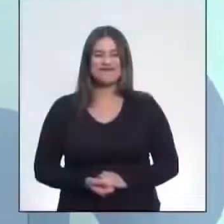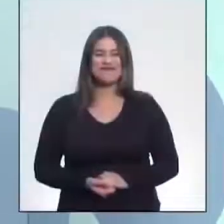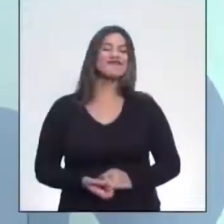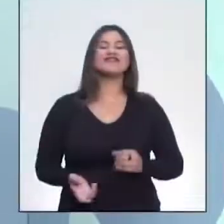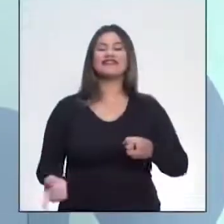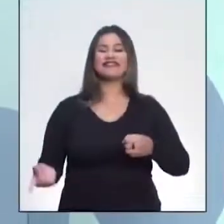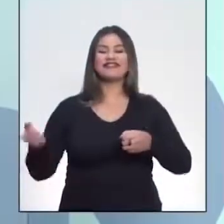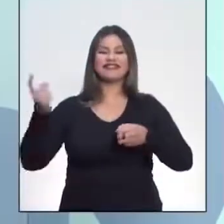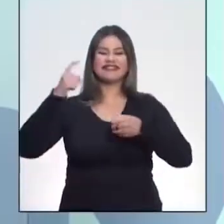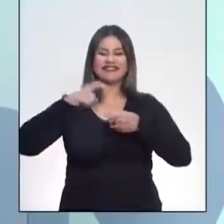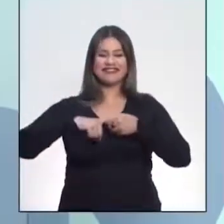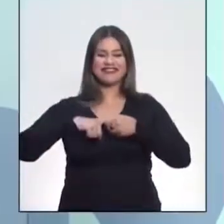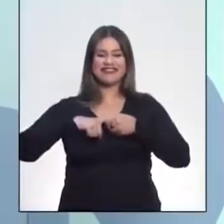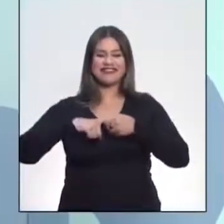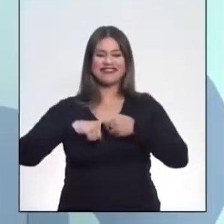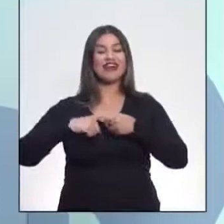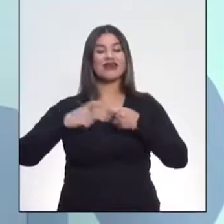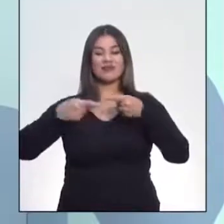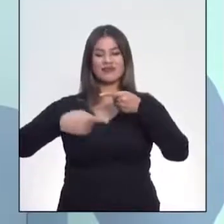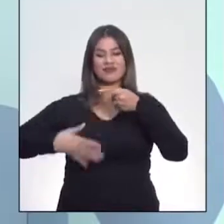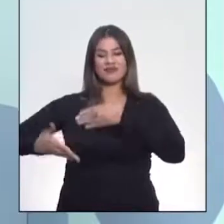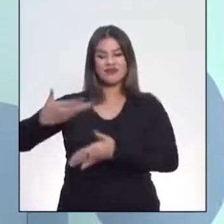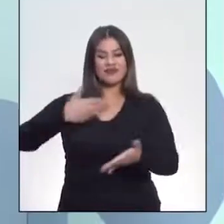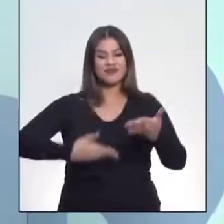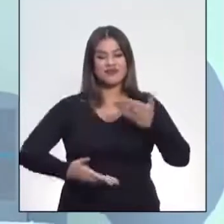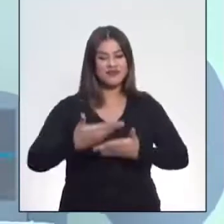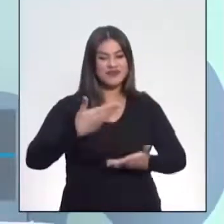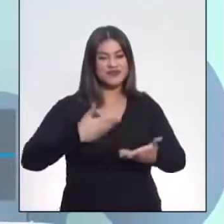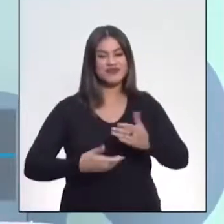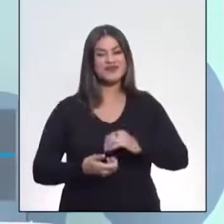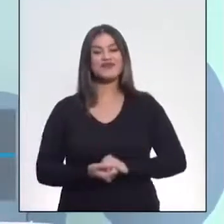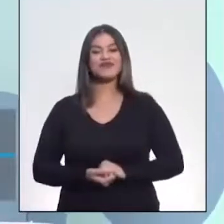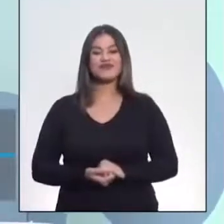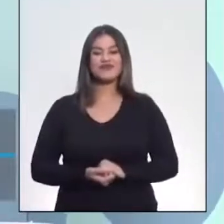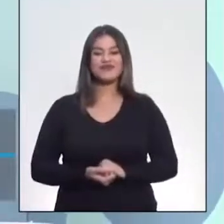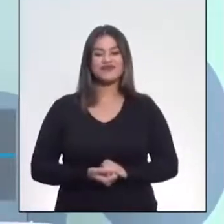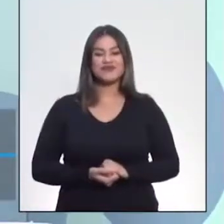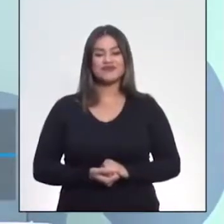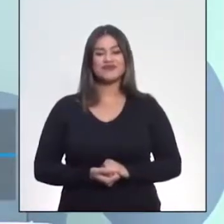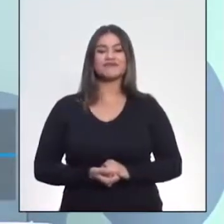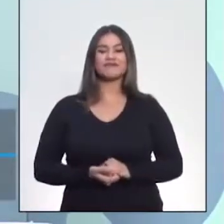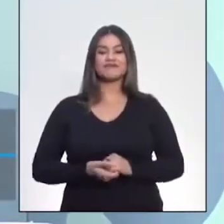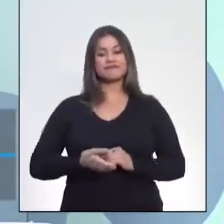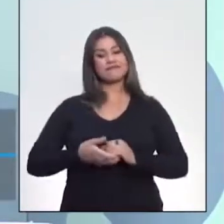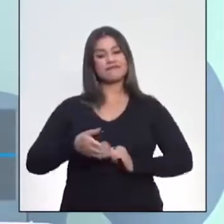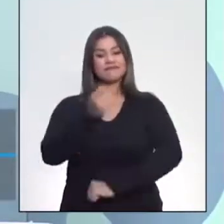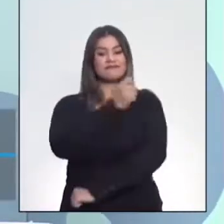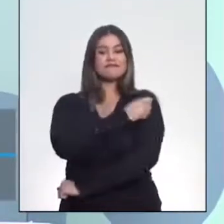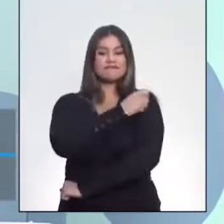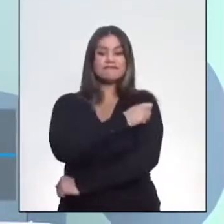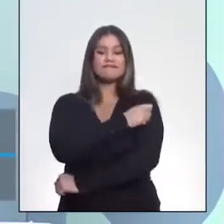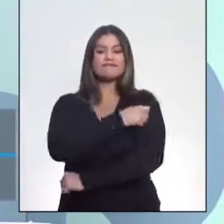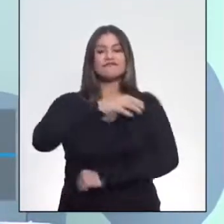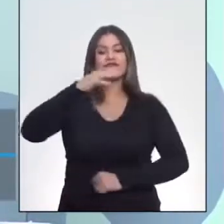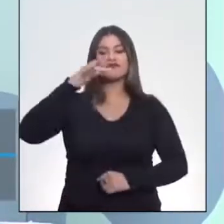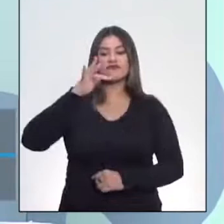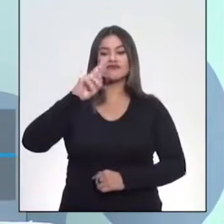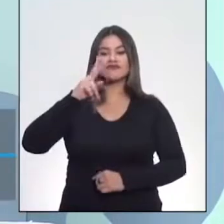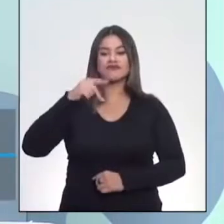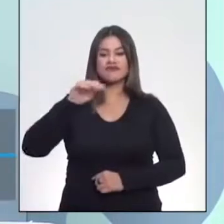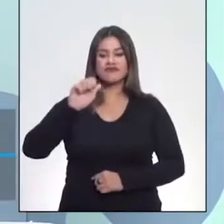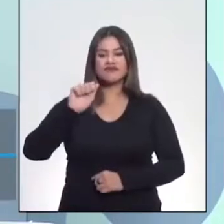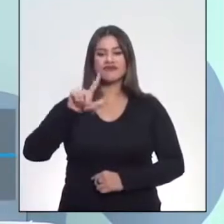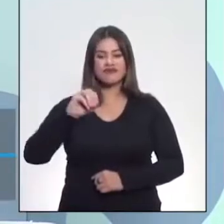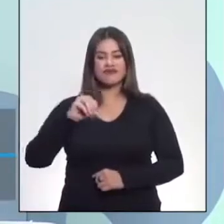e voltamos parar e interação e os estudantes todos aqui o Thiago o Enzo a